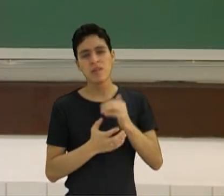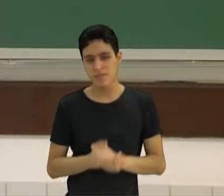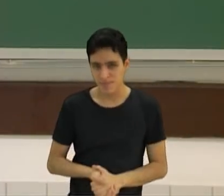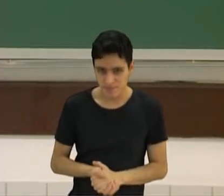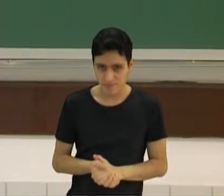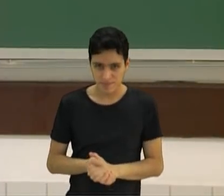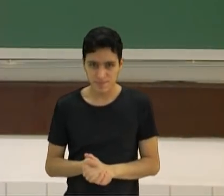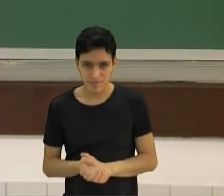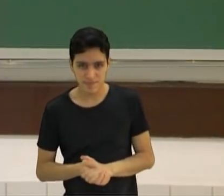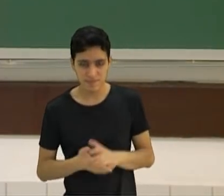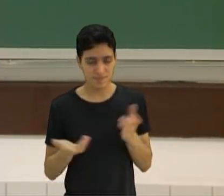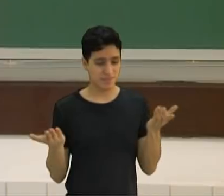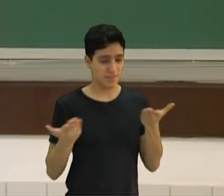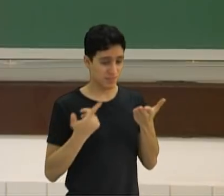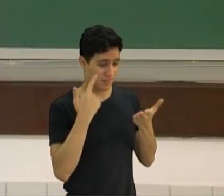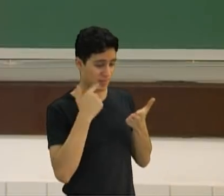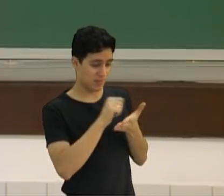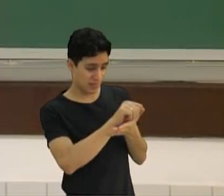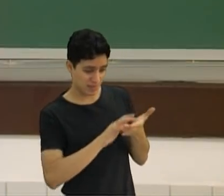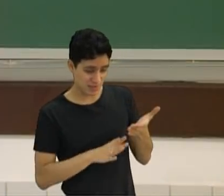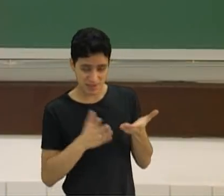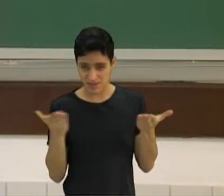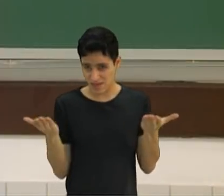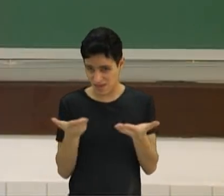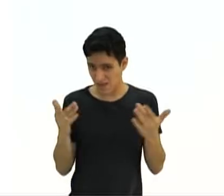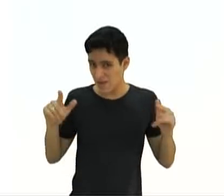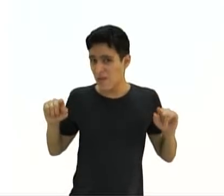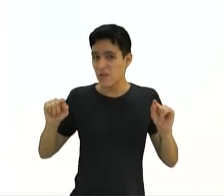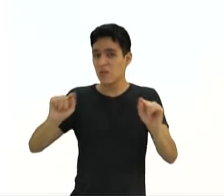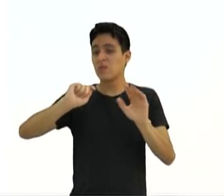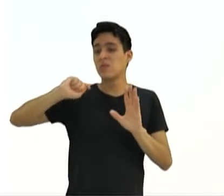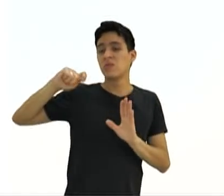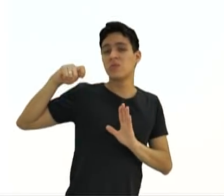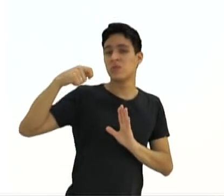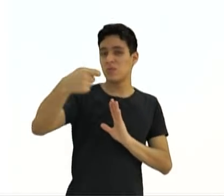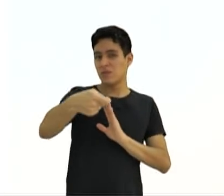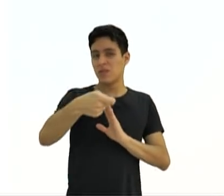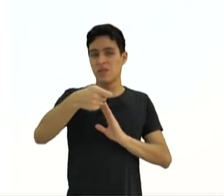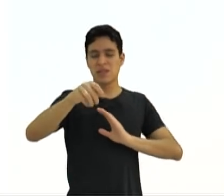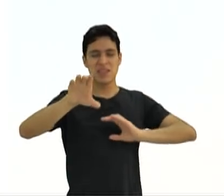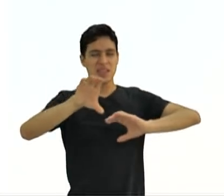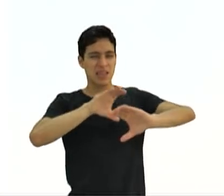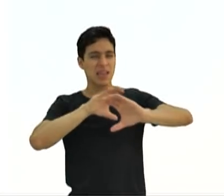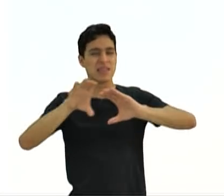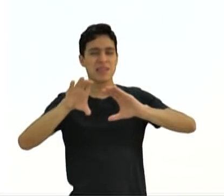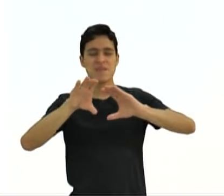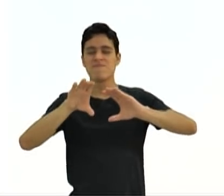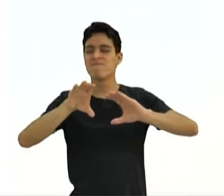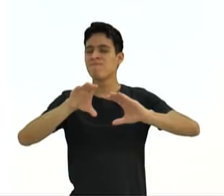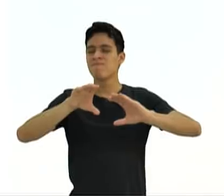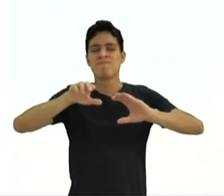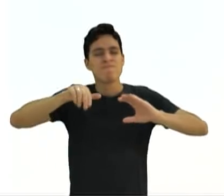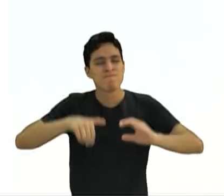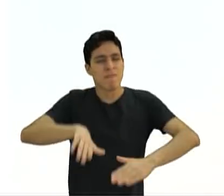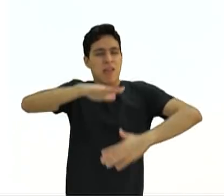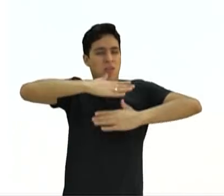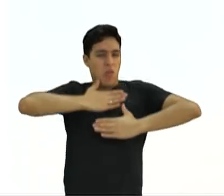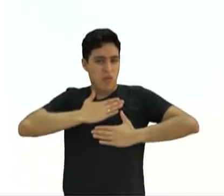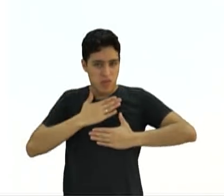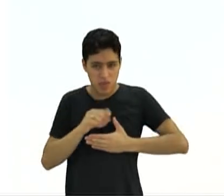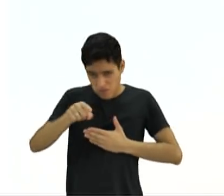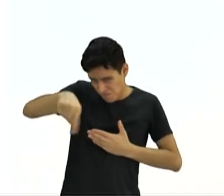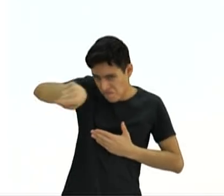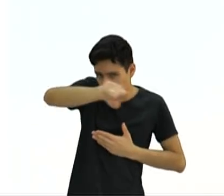Pessoal, tem uma atividade para a gente fazer agora, que é sobre a sua canção favorita. Acho que você vai gostar de fazer. Você tem uma